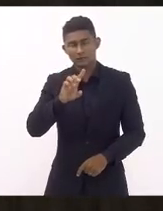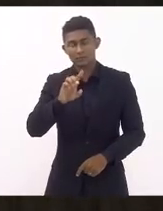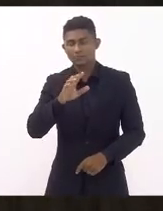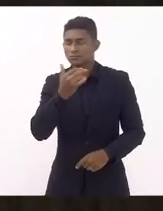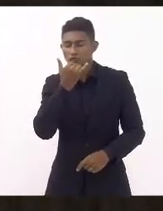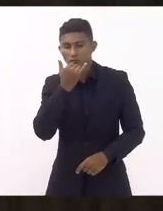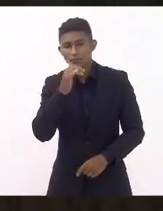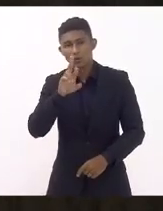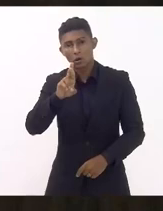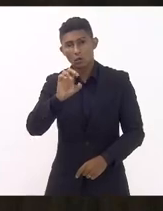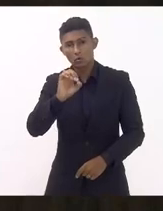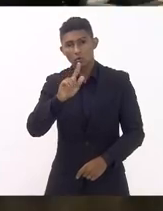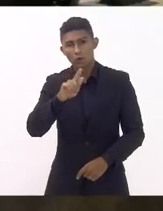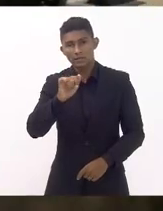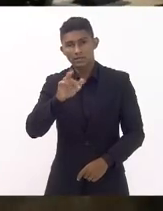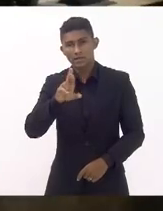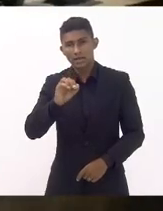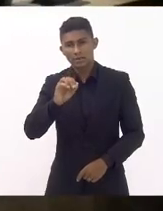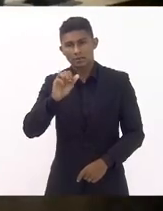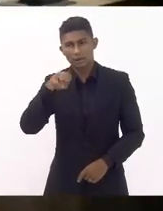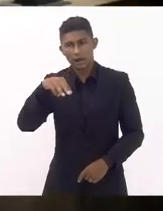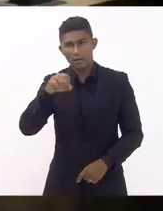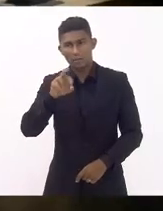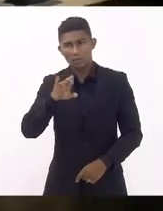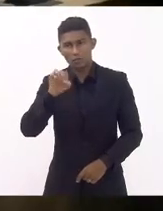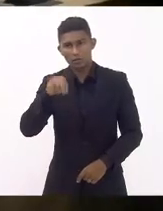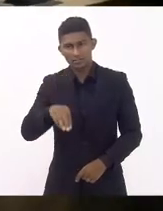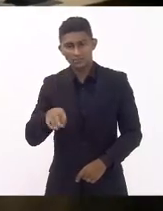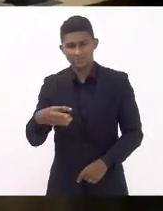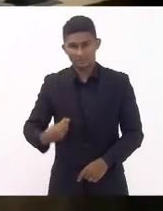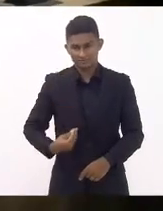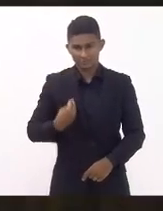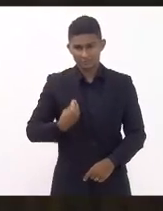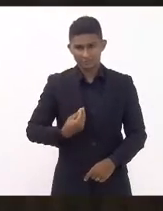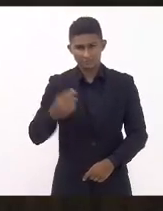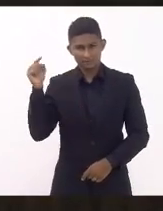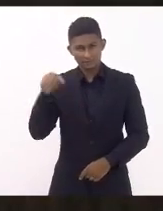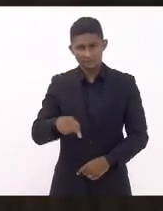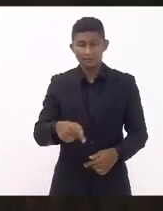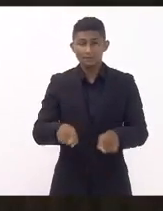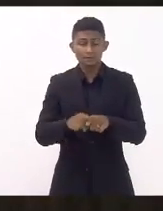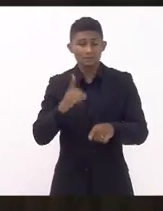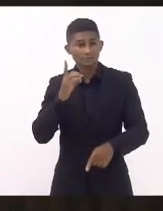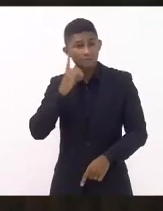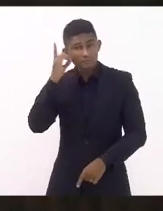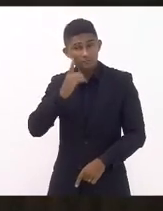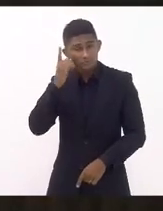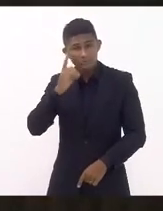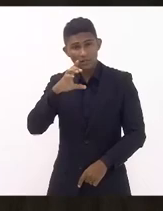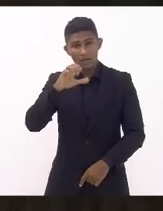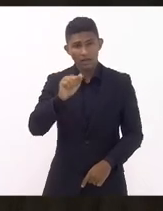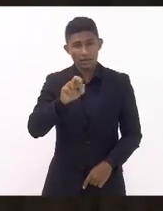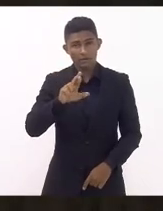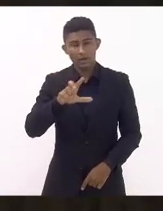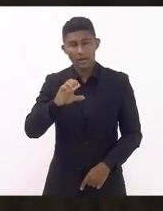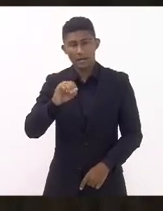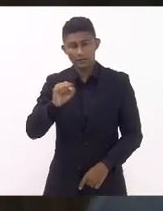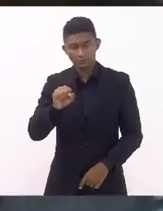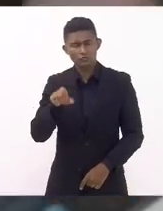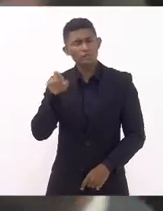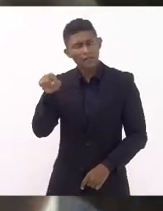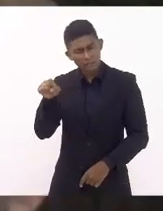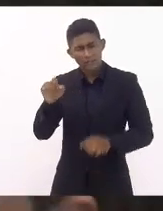Amorim, desculpa, quero agradecer aqui ao deputado Carlos Augusto, que fez uma audiência pública